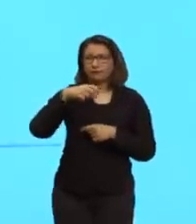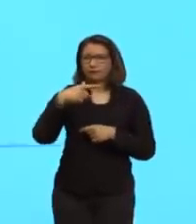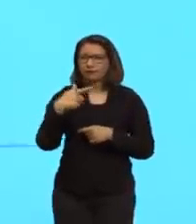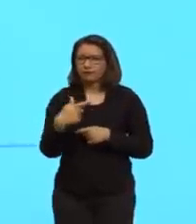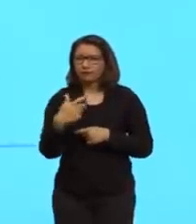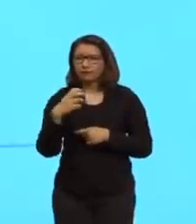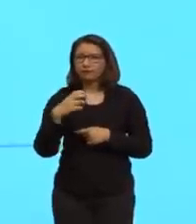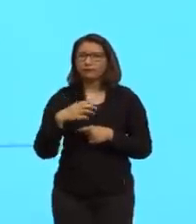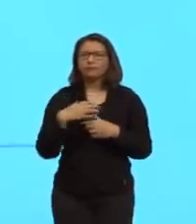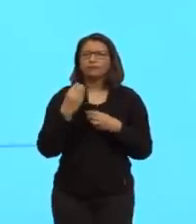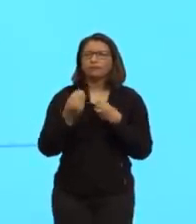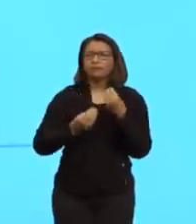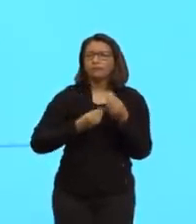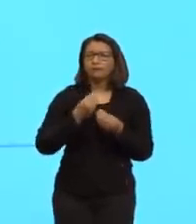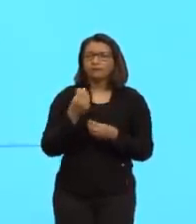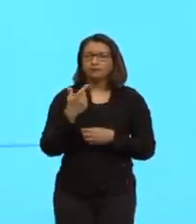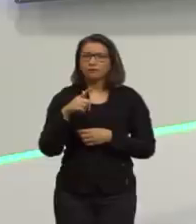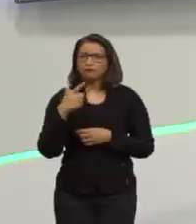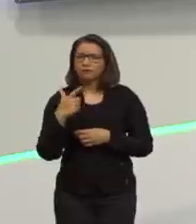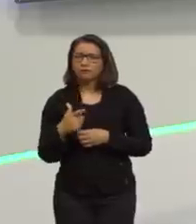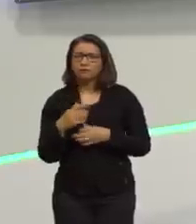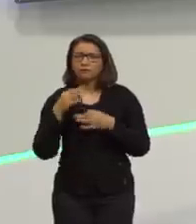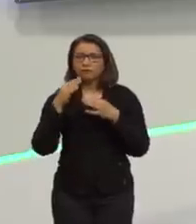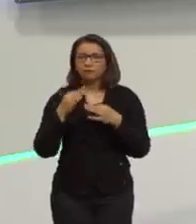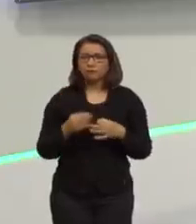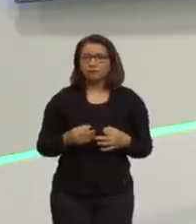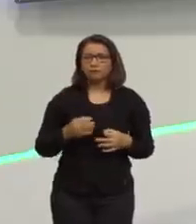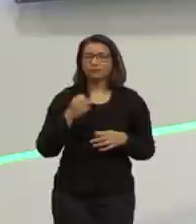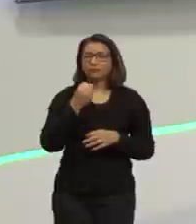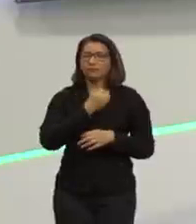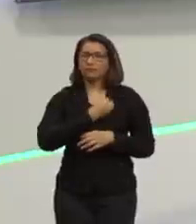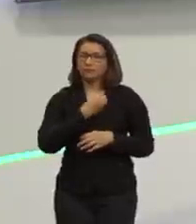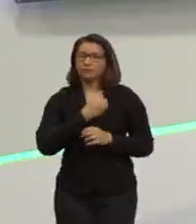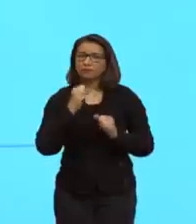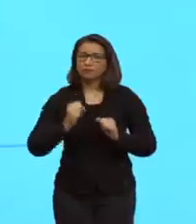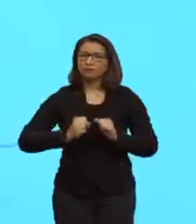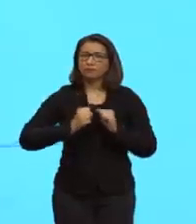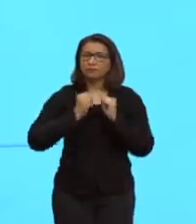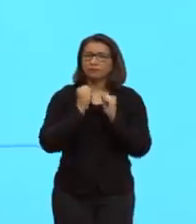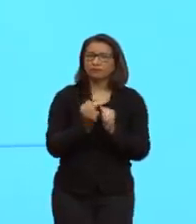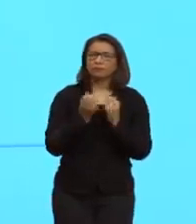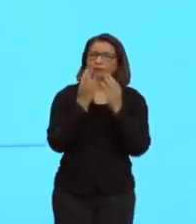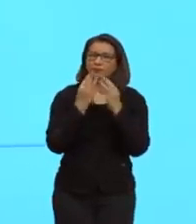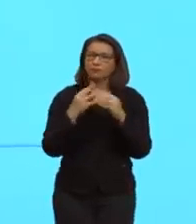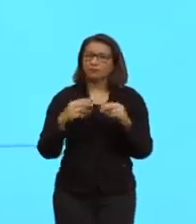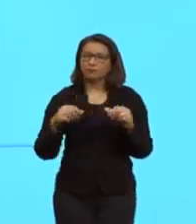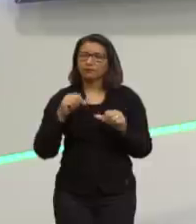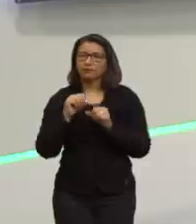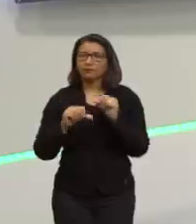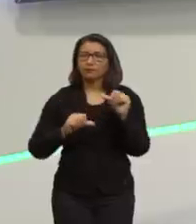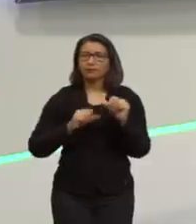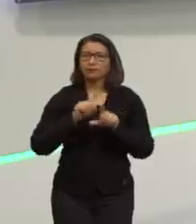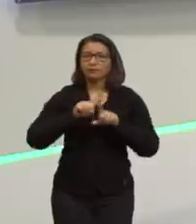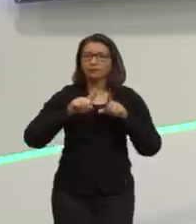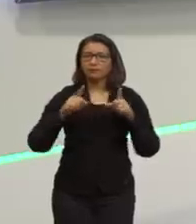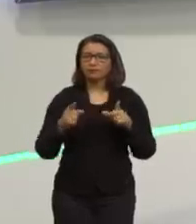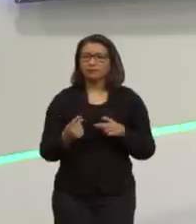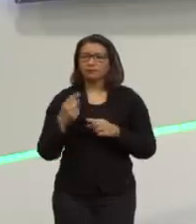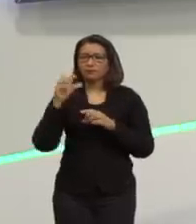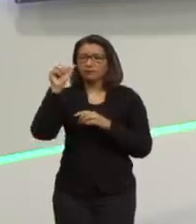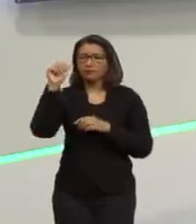não tenho uma raiz exata de 97, eu poderia decompor. Porém, as